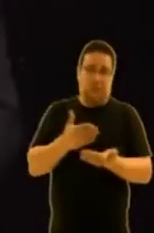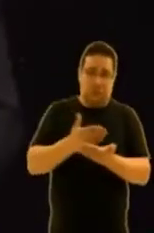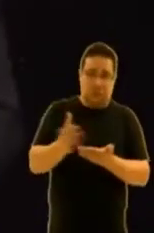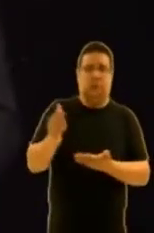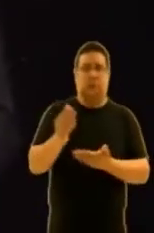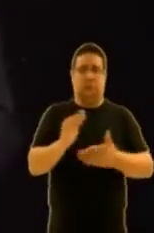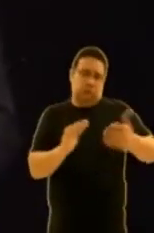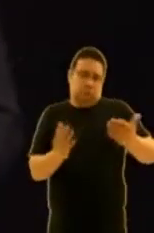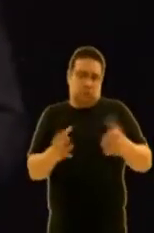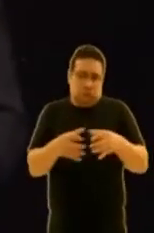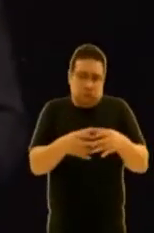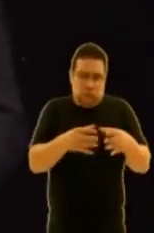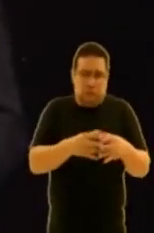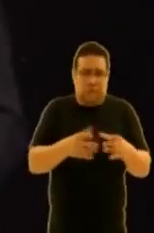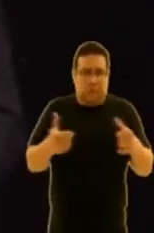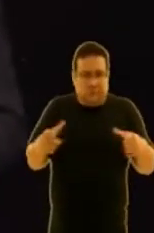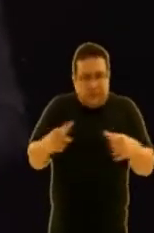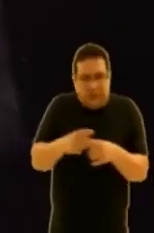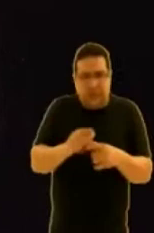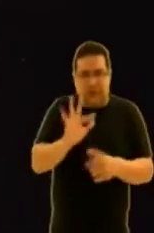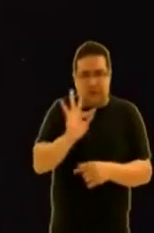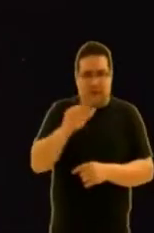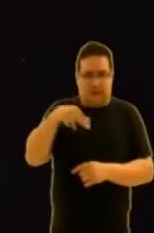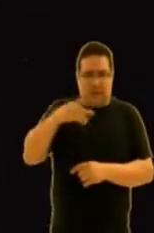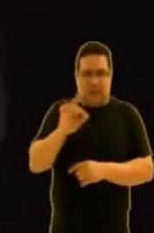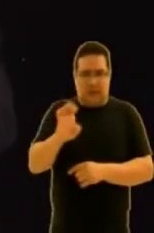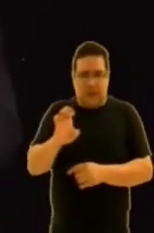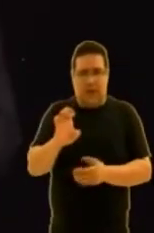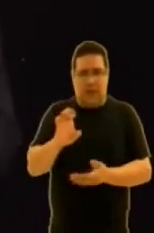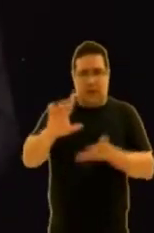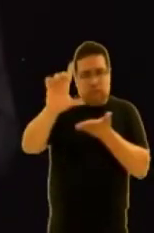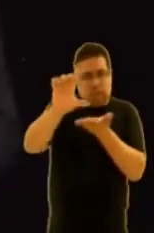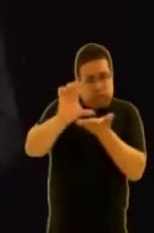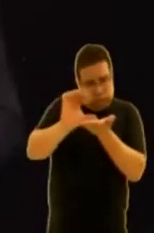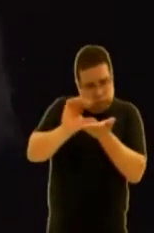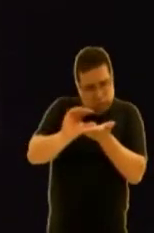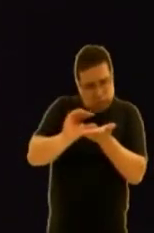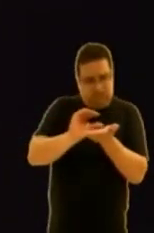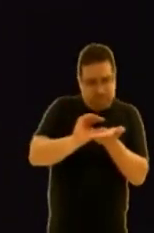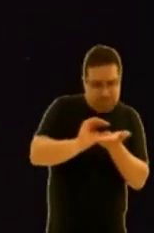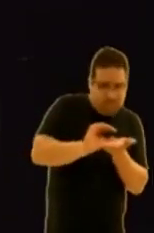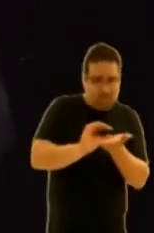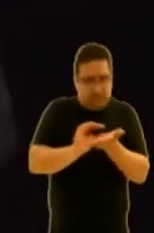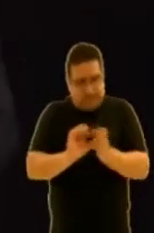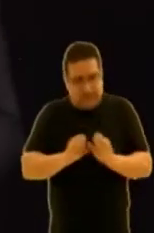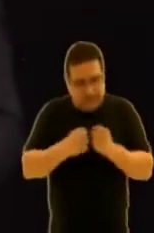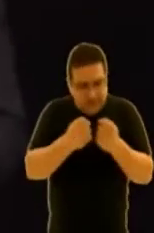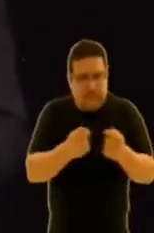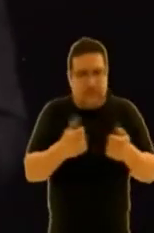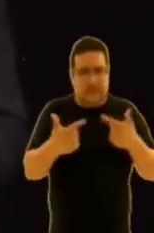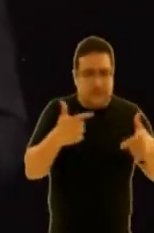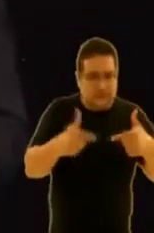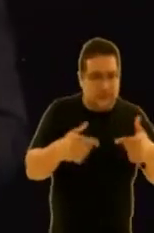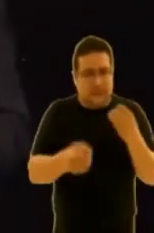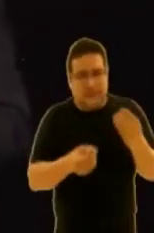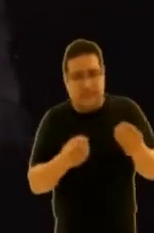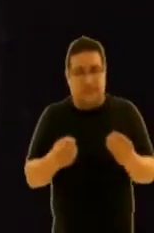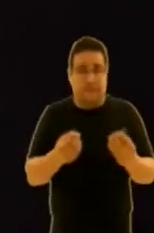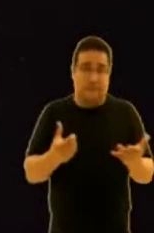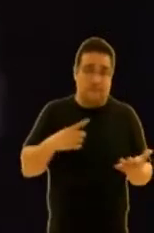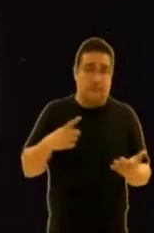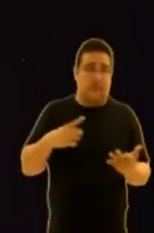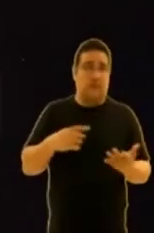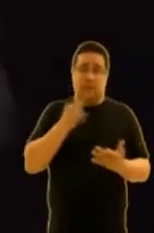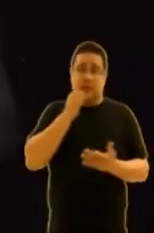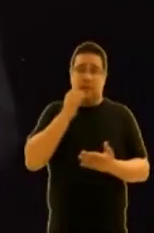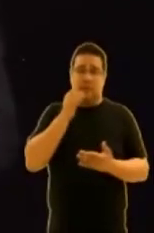de poucos recursos, um órgão de poucas ações e muitas delas focadas. Né? Quem